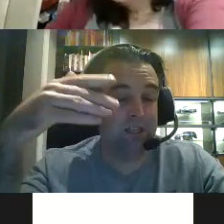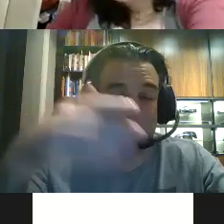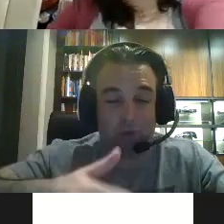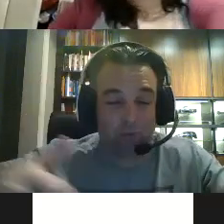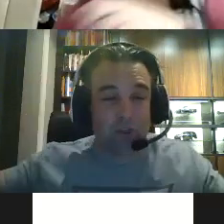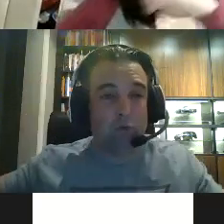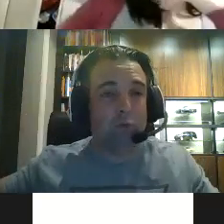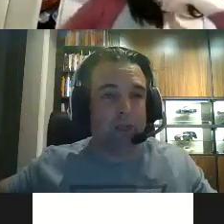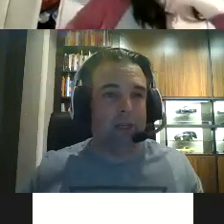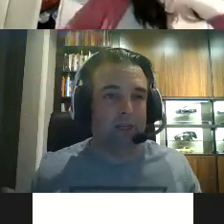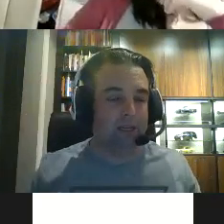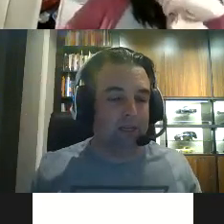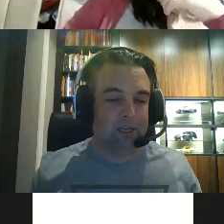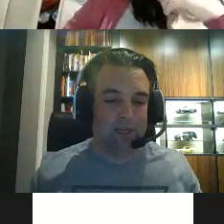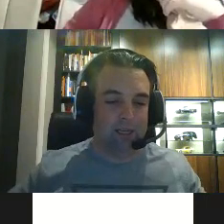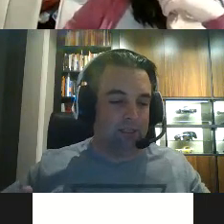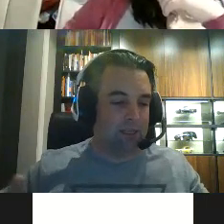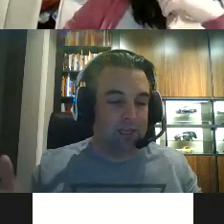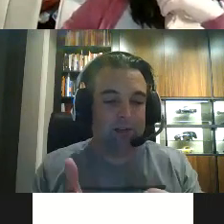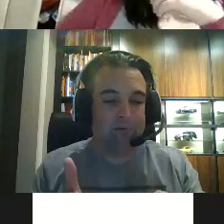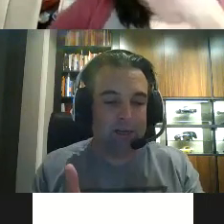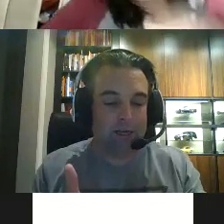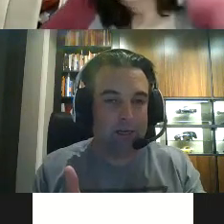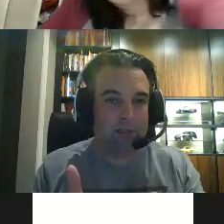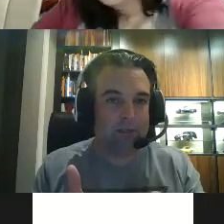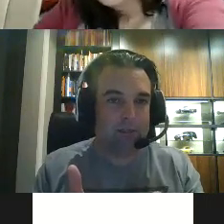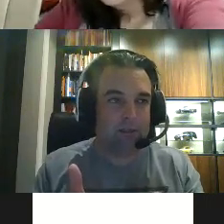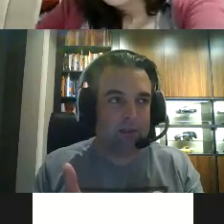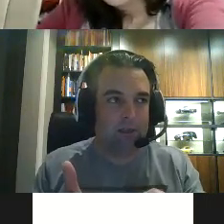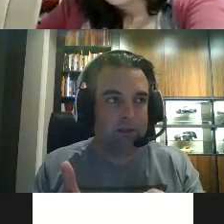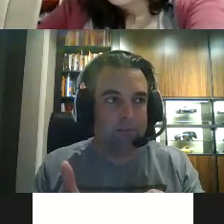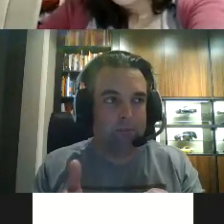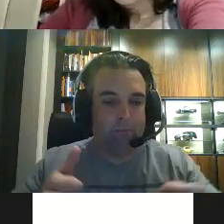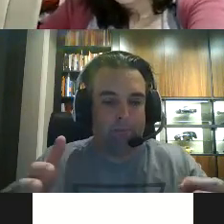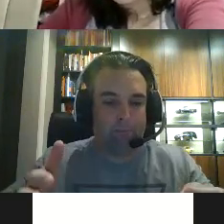cidade totalmente úmida, que eles criaram canais